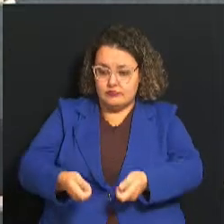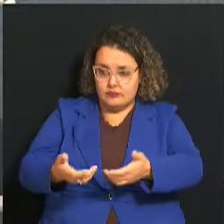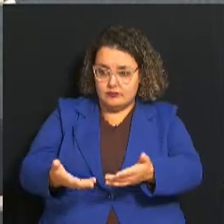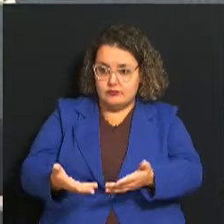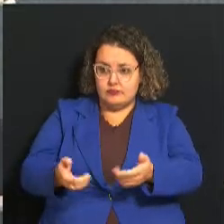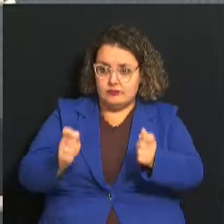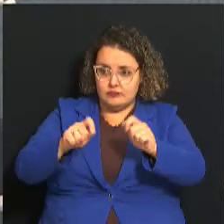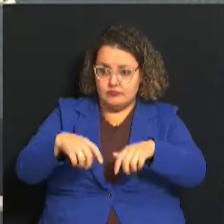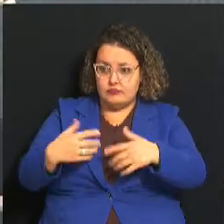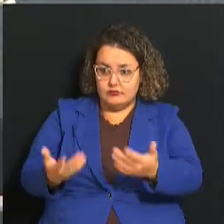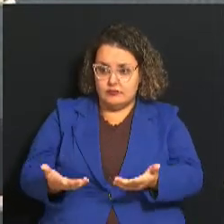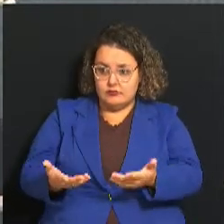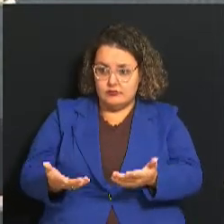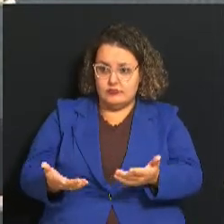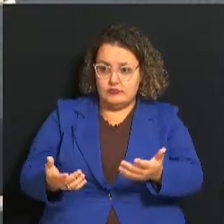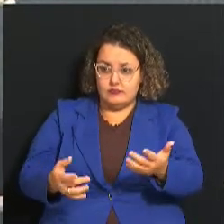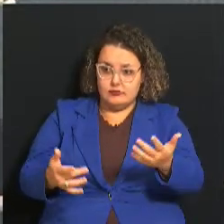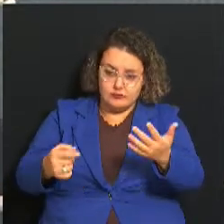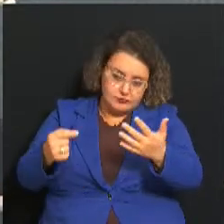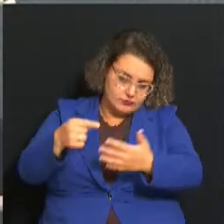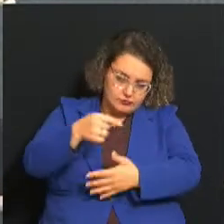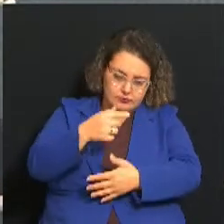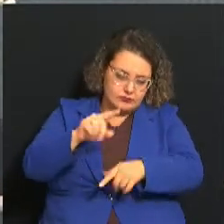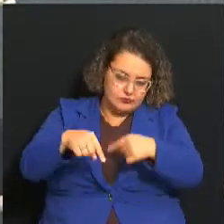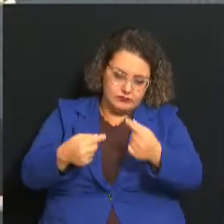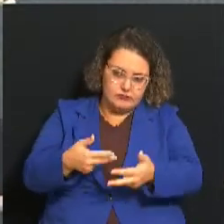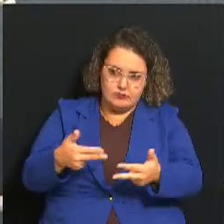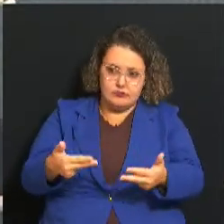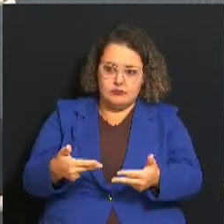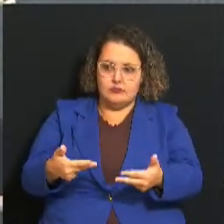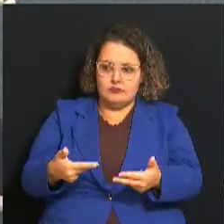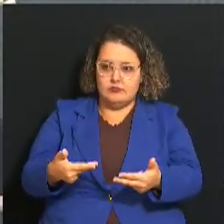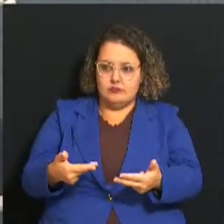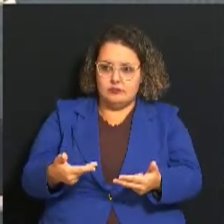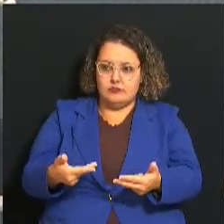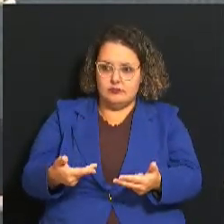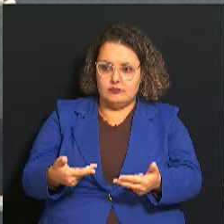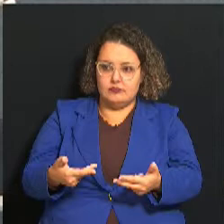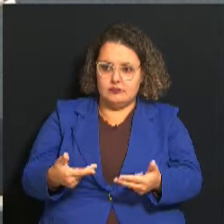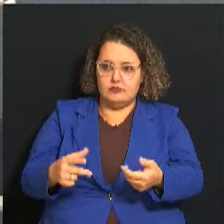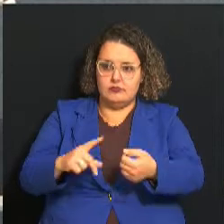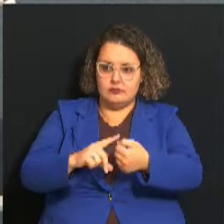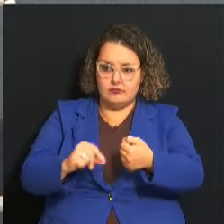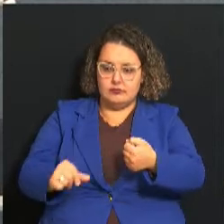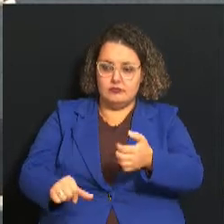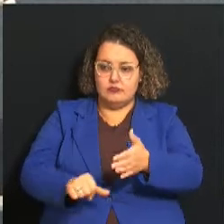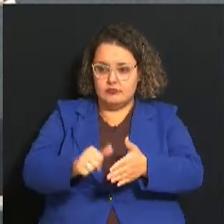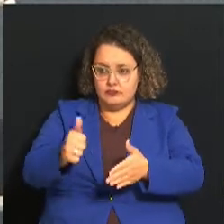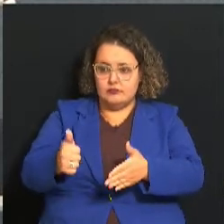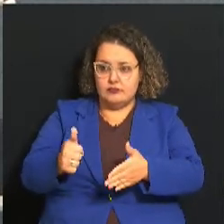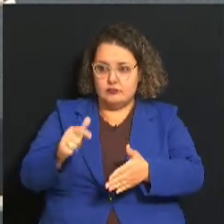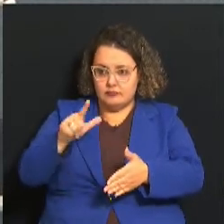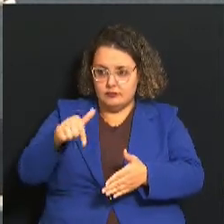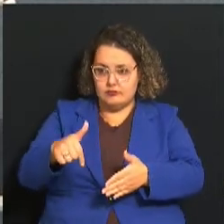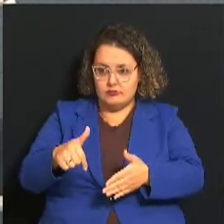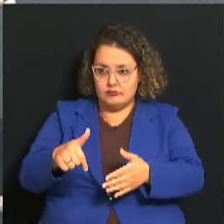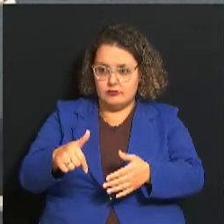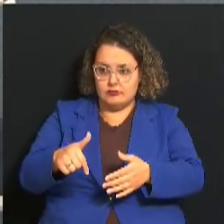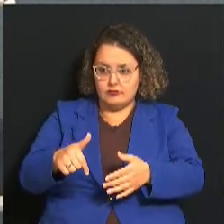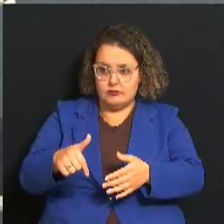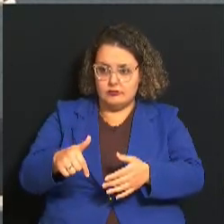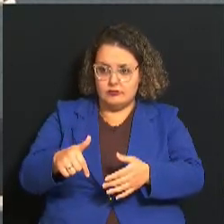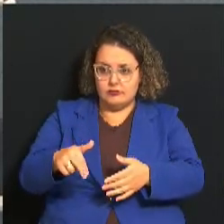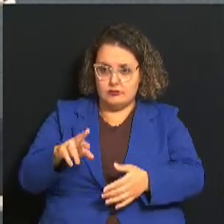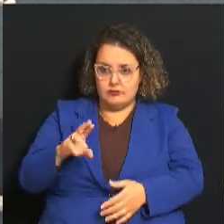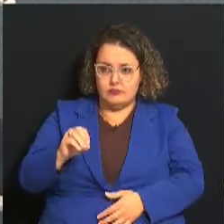eficiência, eficácia, etc. e tal. Então, eu trouxe aqui, já no artigo 1º, e depois os outros, o Ronaldo,